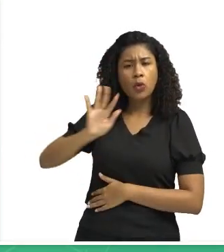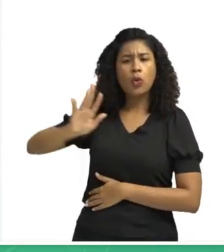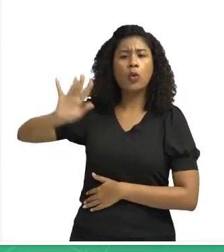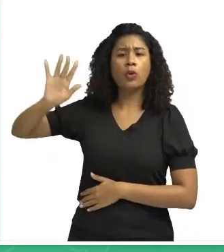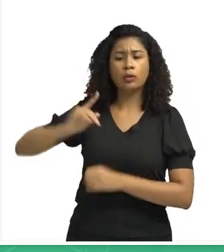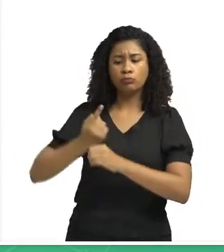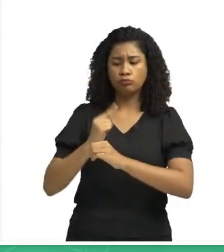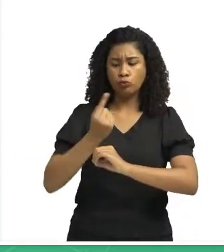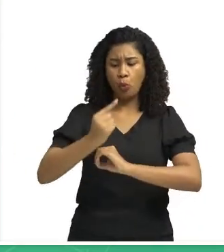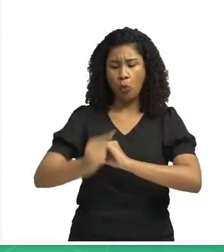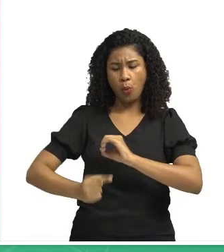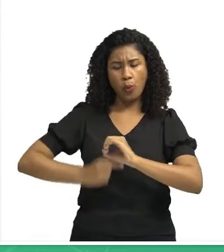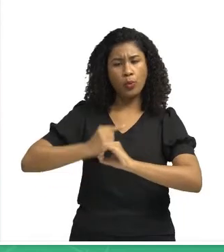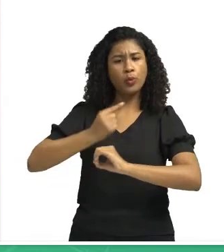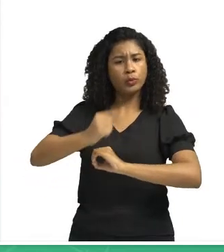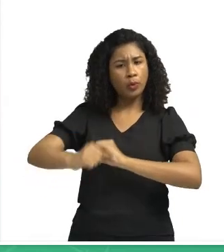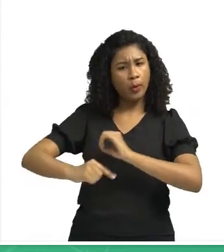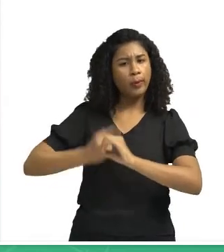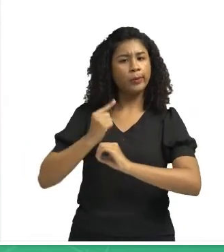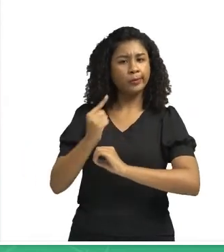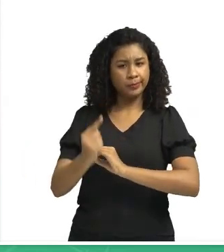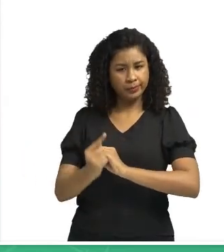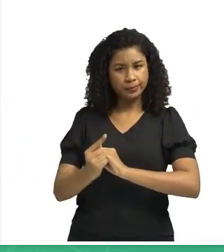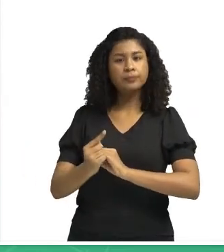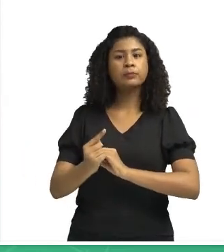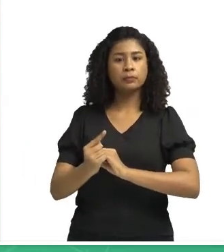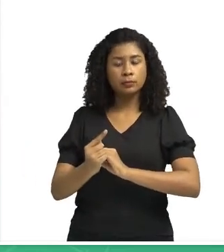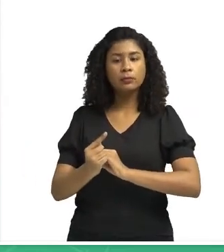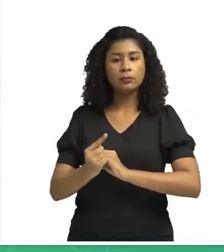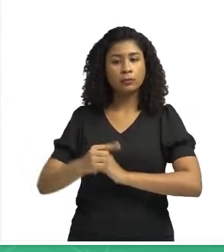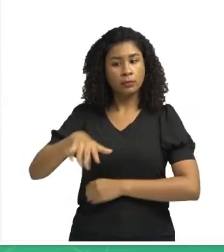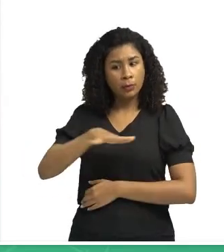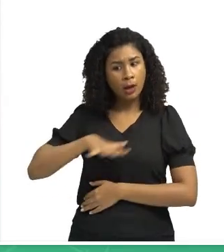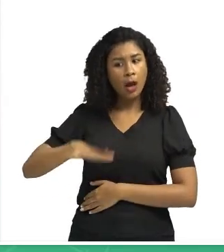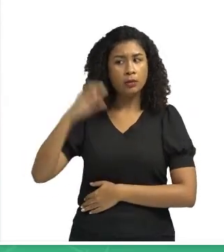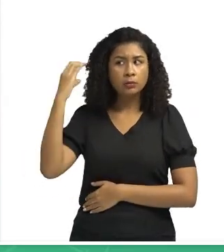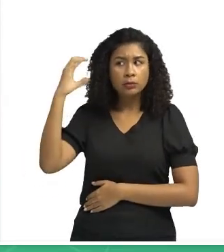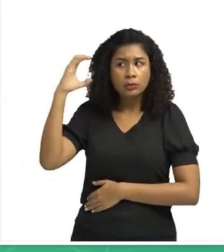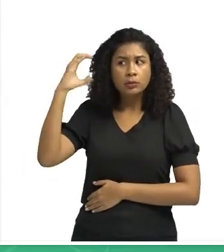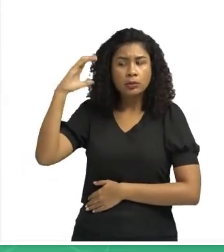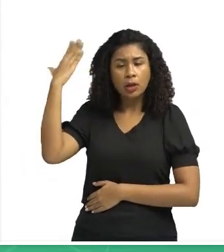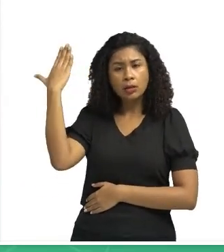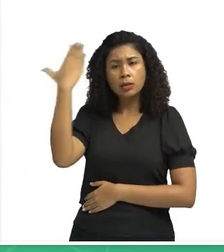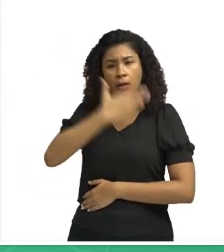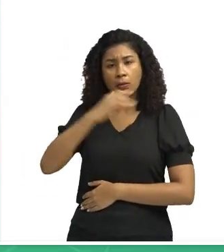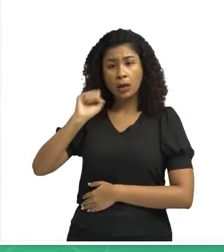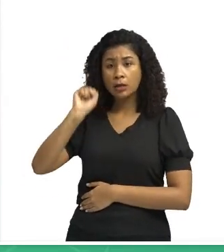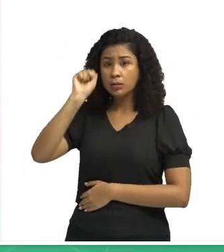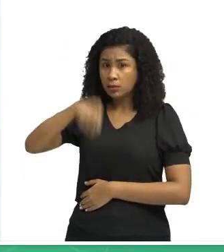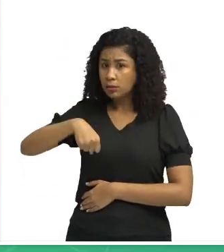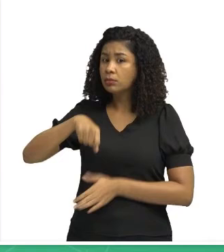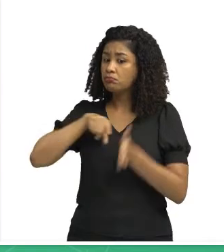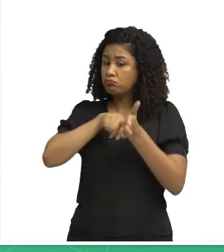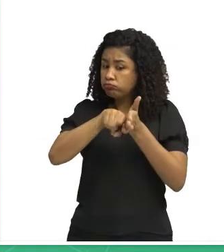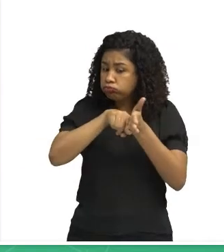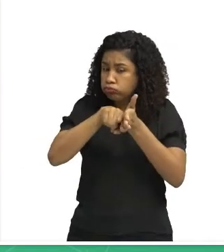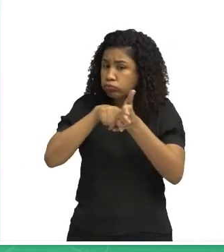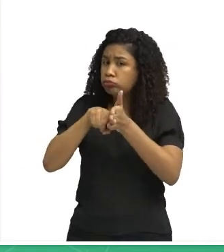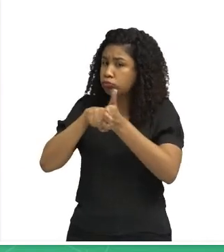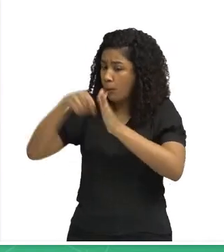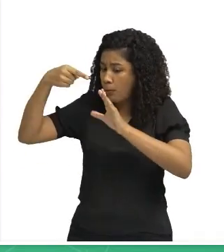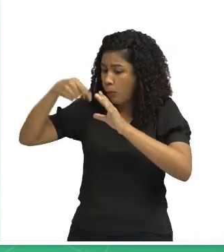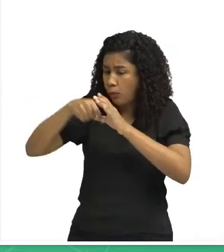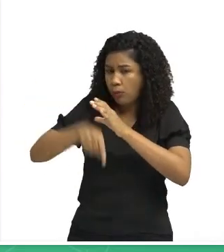atômica moderna, tá? Com base científica, viu, gente? Isso que é muito importante. Como era o